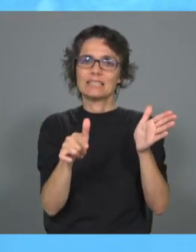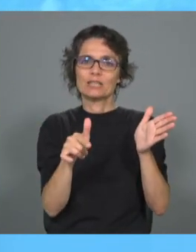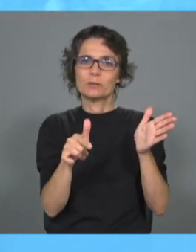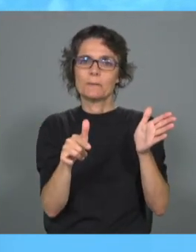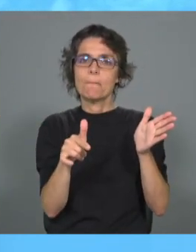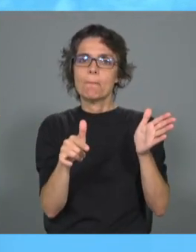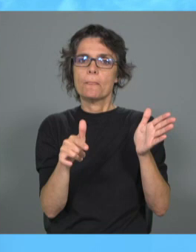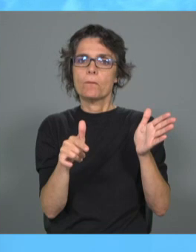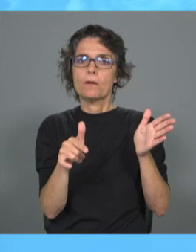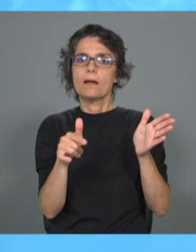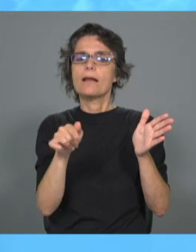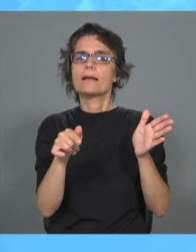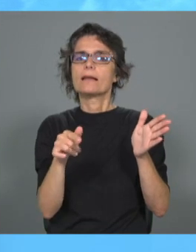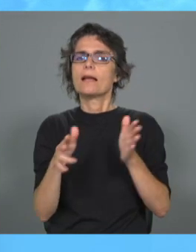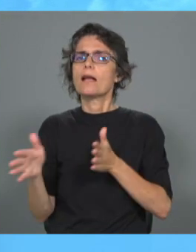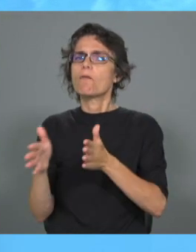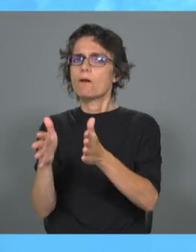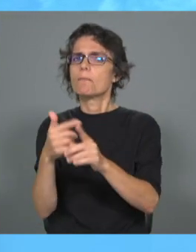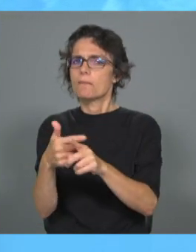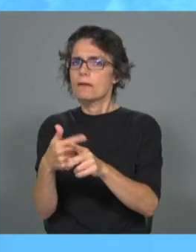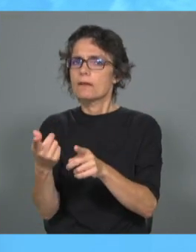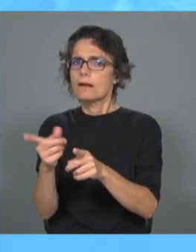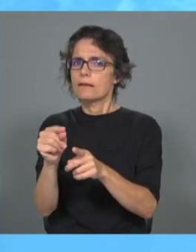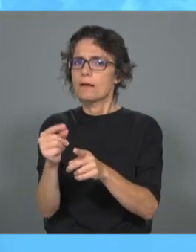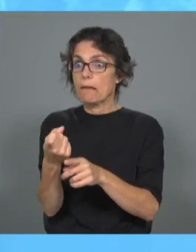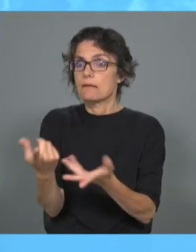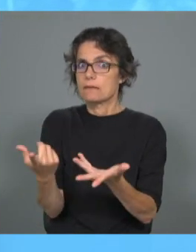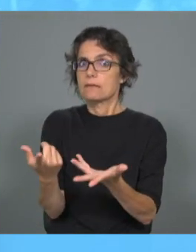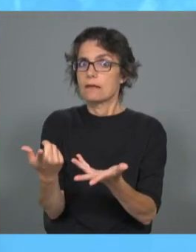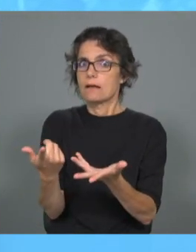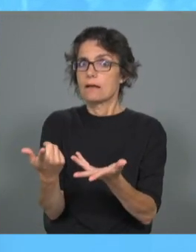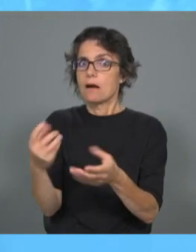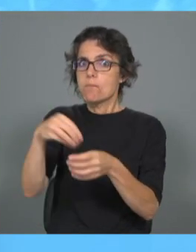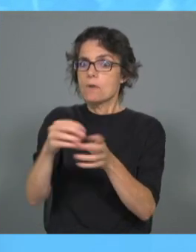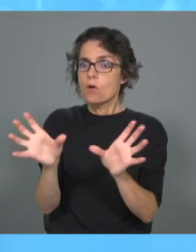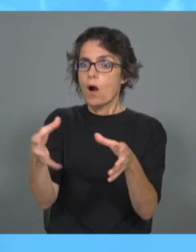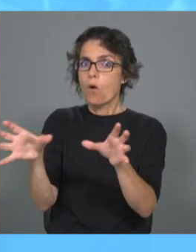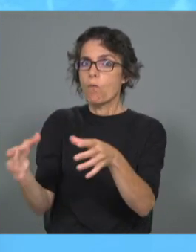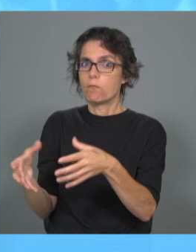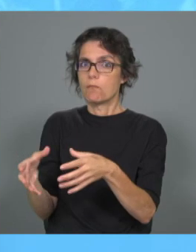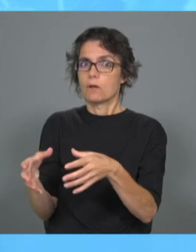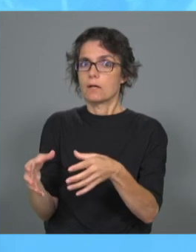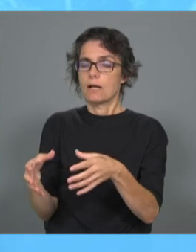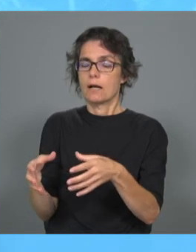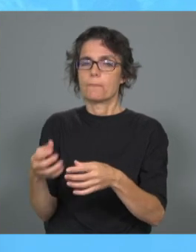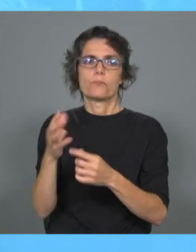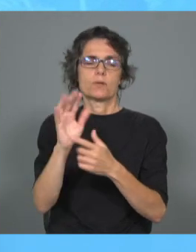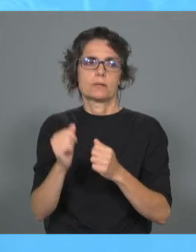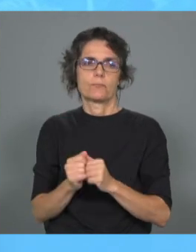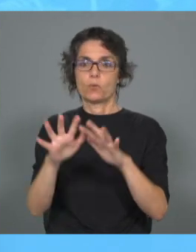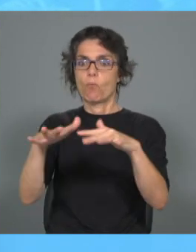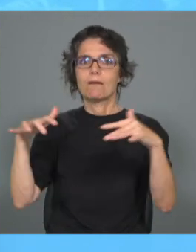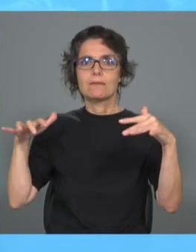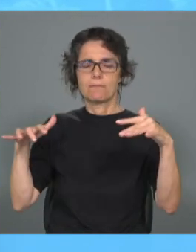e realmente há aqui um caminho interessante a fazer e necessário, não é? Nas comunidades. Basta olhar a uma assembleia